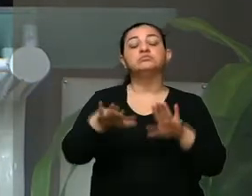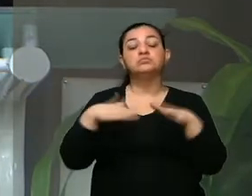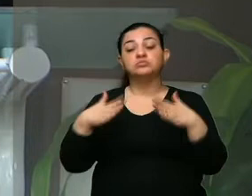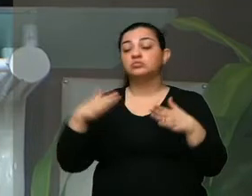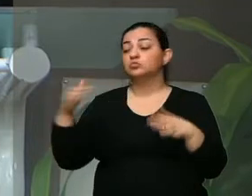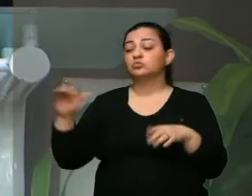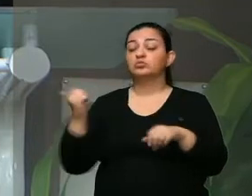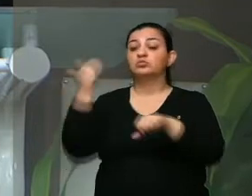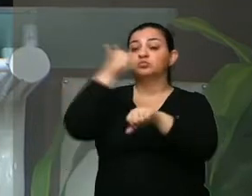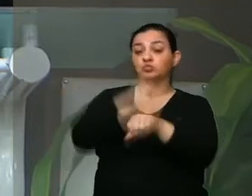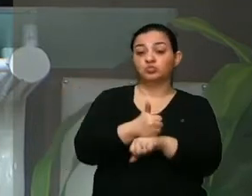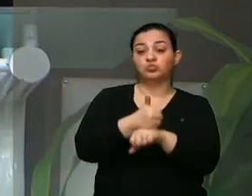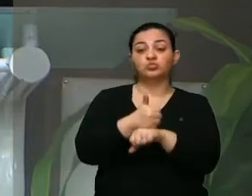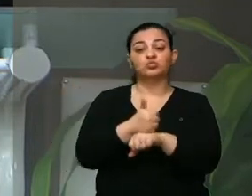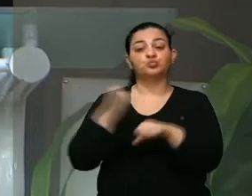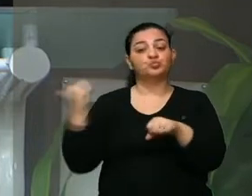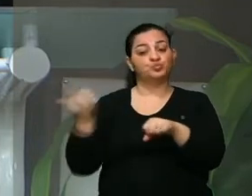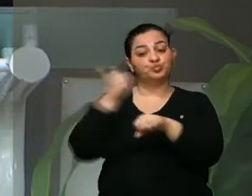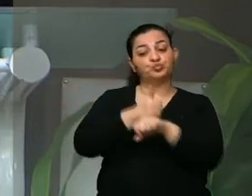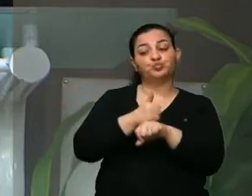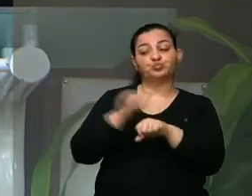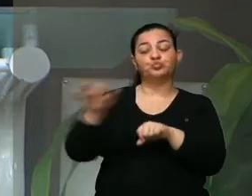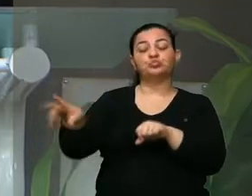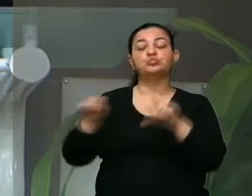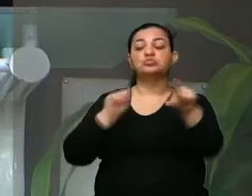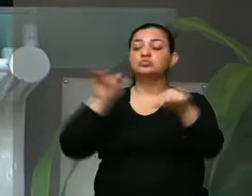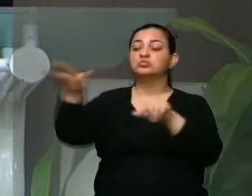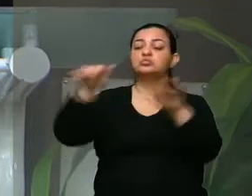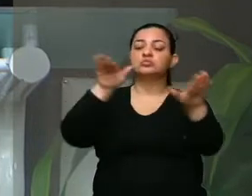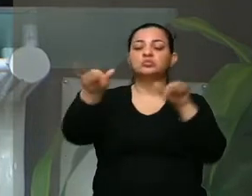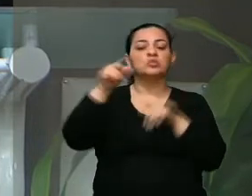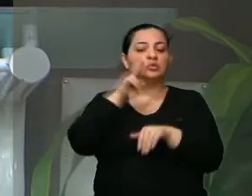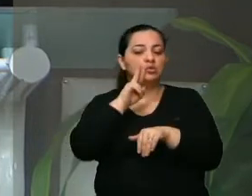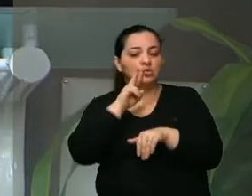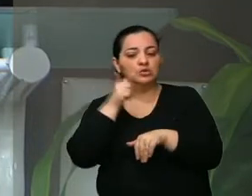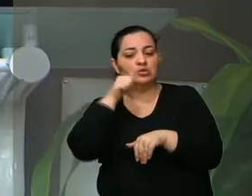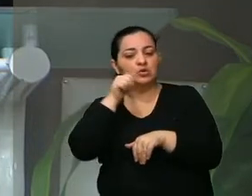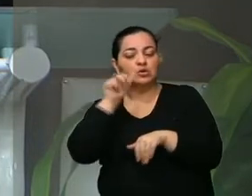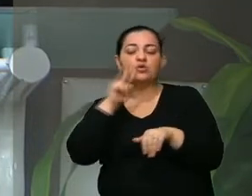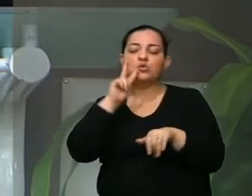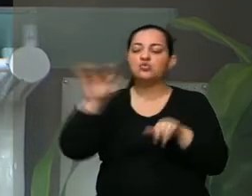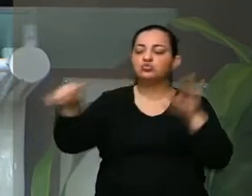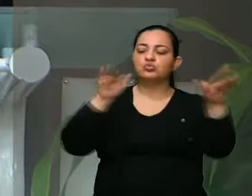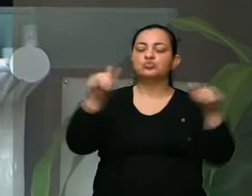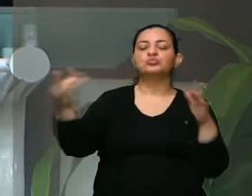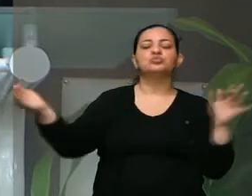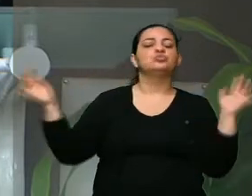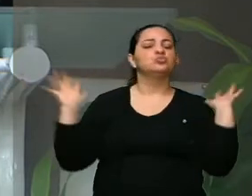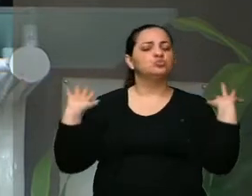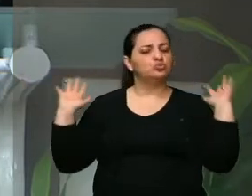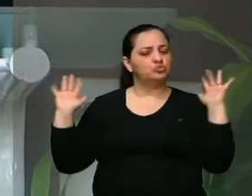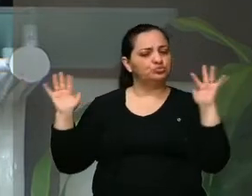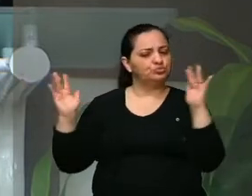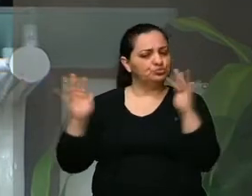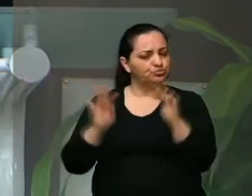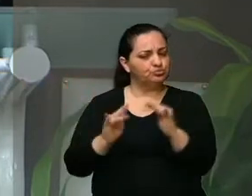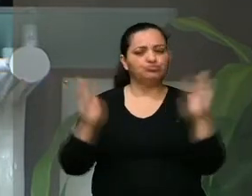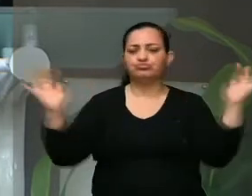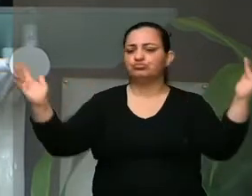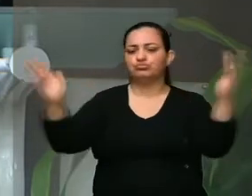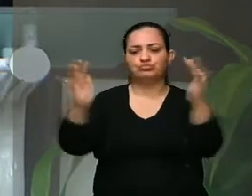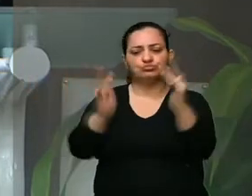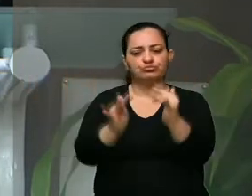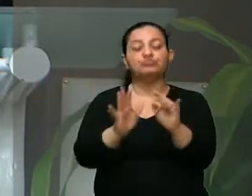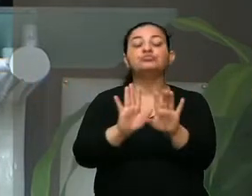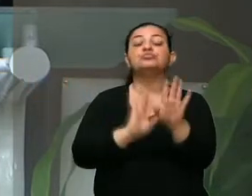outra iria ocupar o seu lugar foi chamado às virgens e elas vieram de todas as partes e